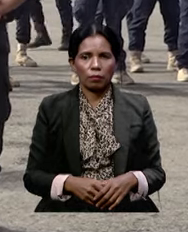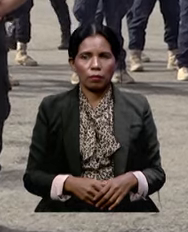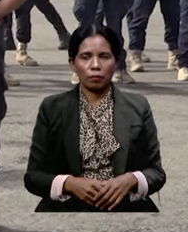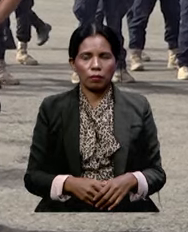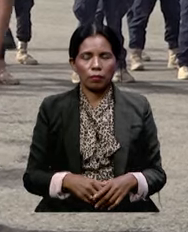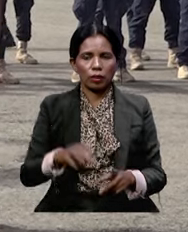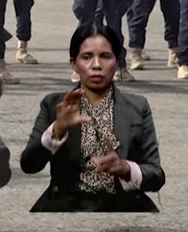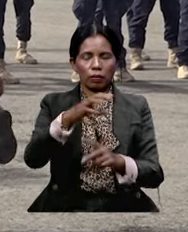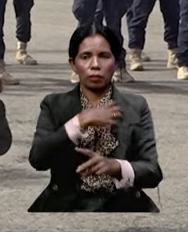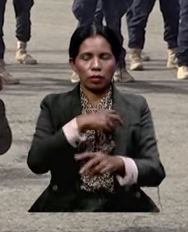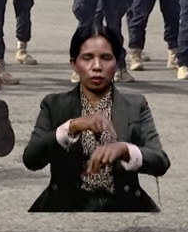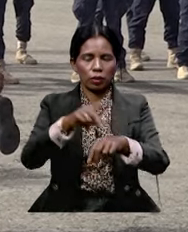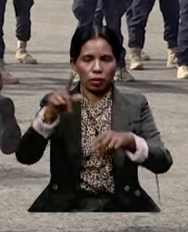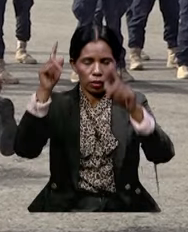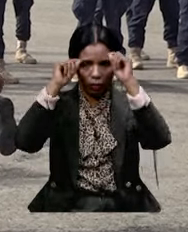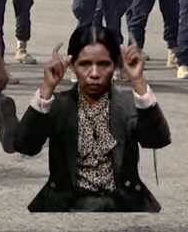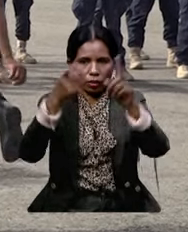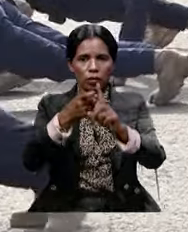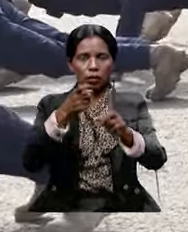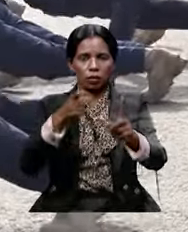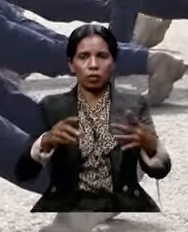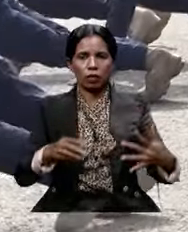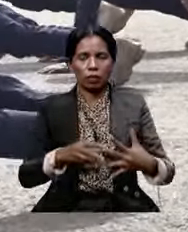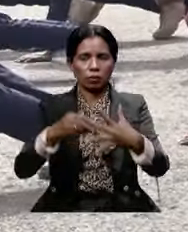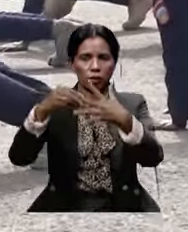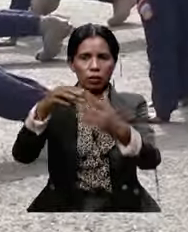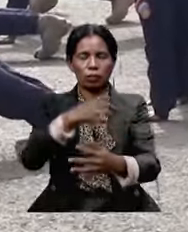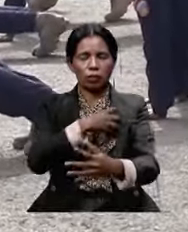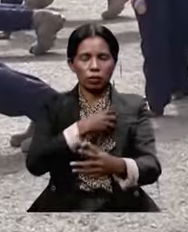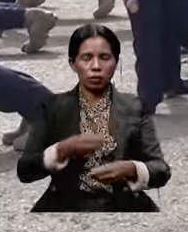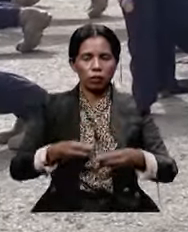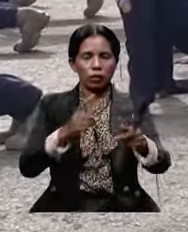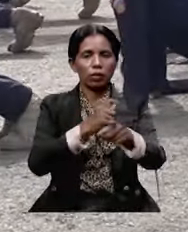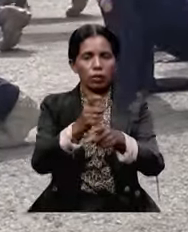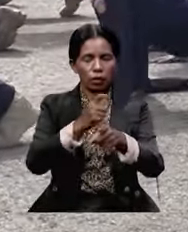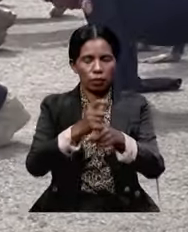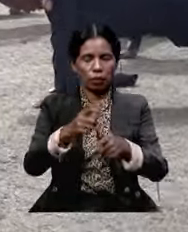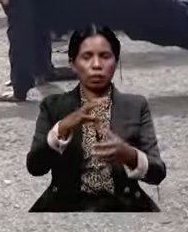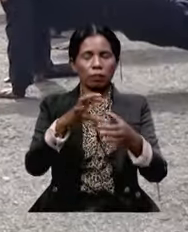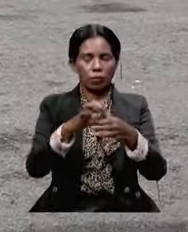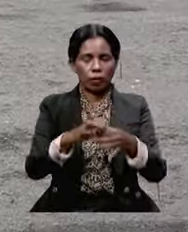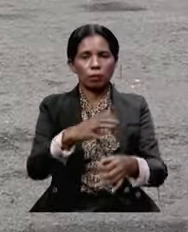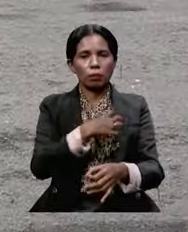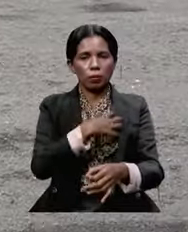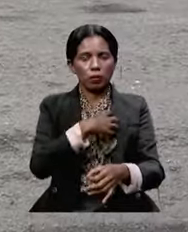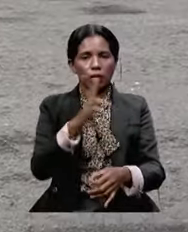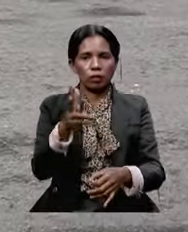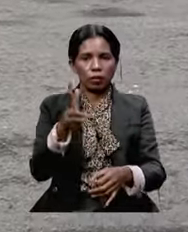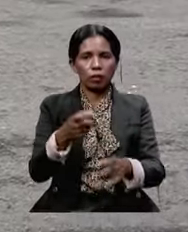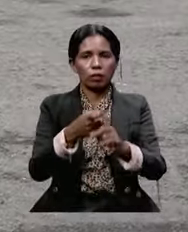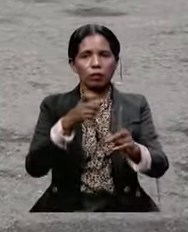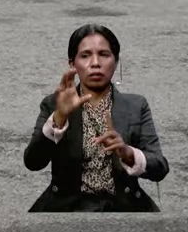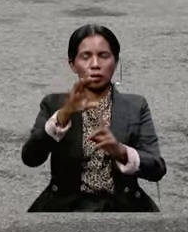Comando Polícia Nacional Timor-Leste e Rússia Unidade Especial Polícia a rufo treinamento para membro polícia na Entolo Nulo, Rússia Comando